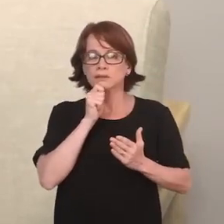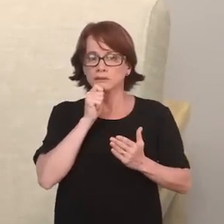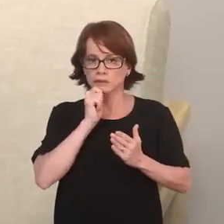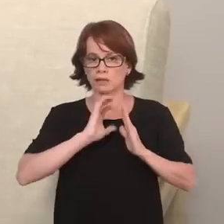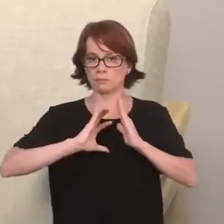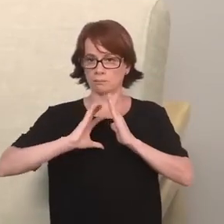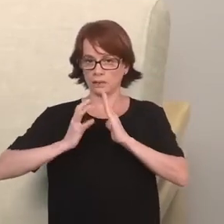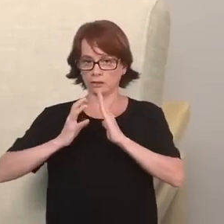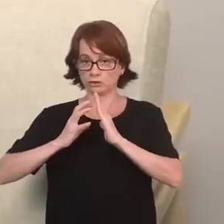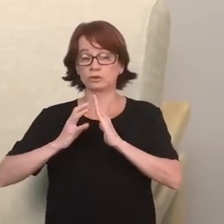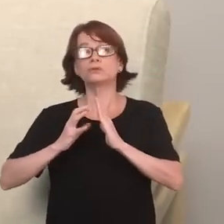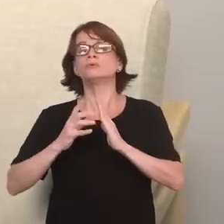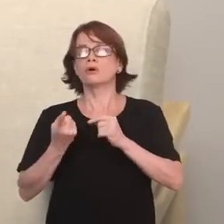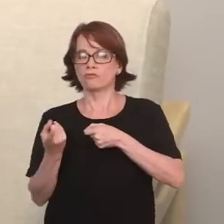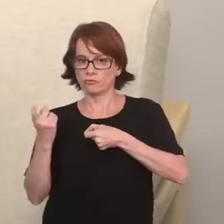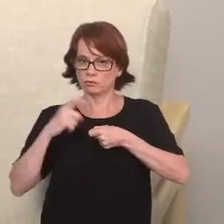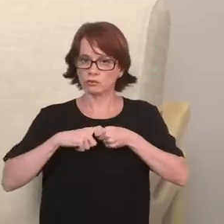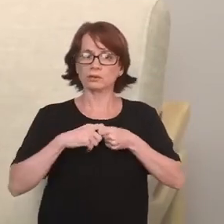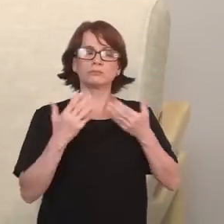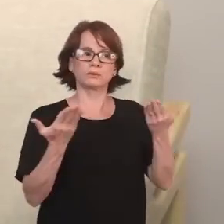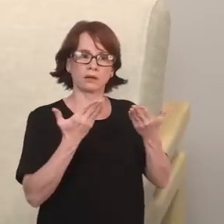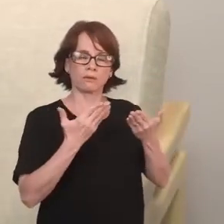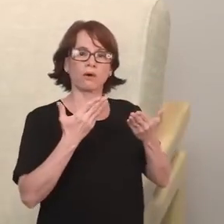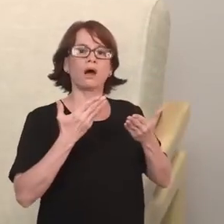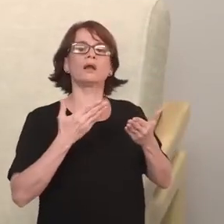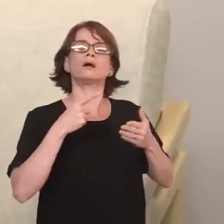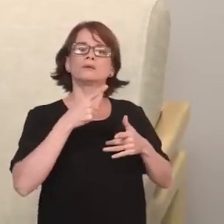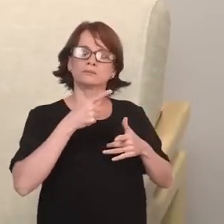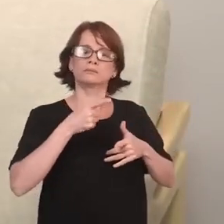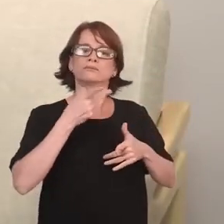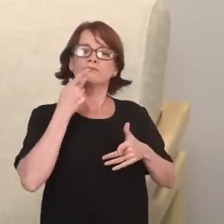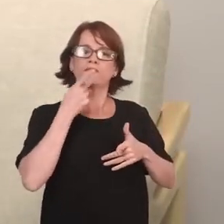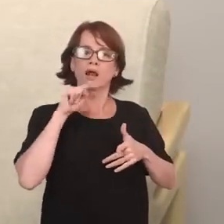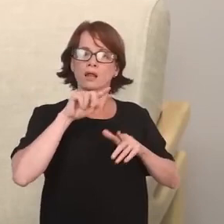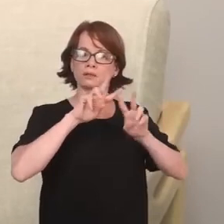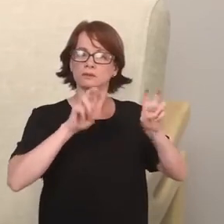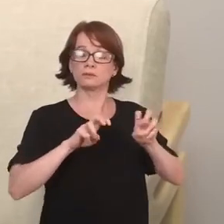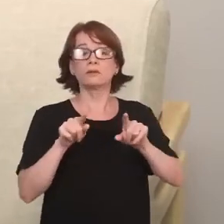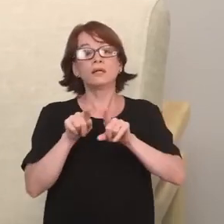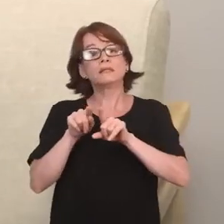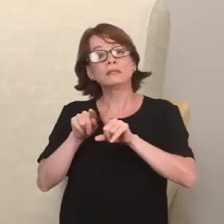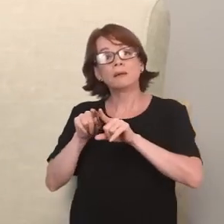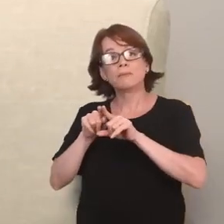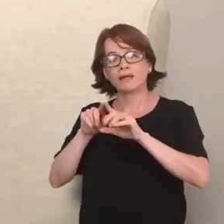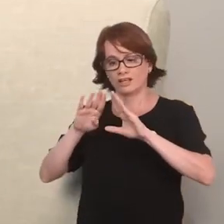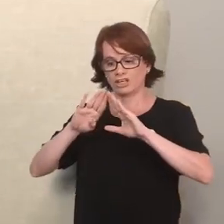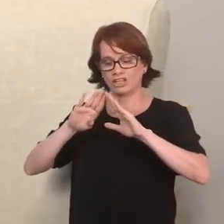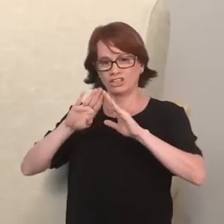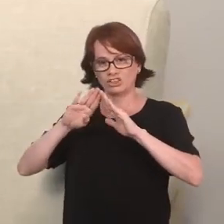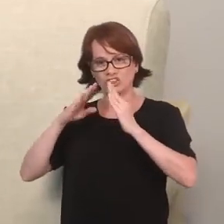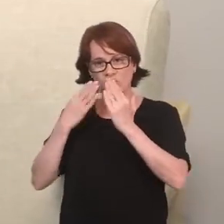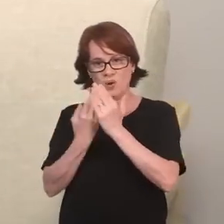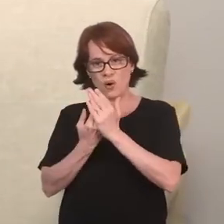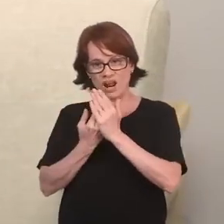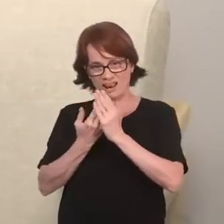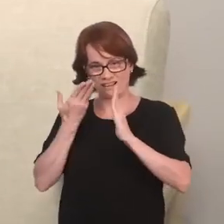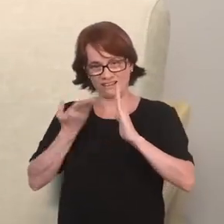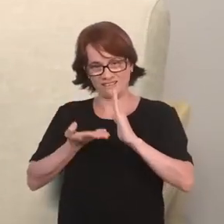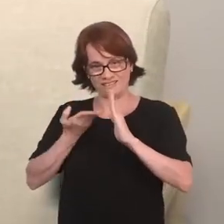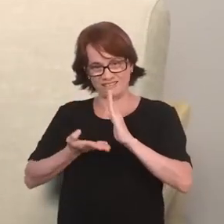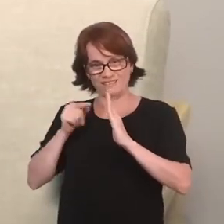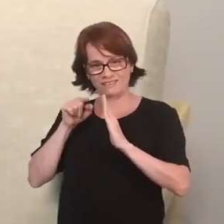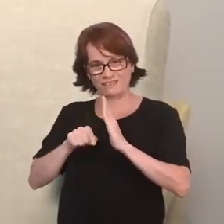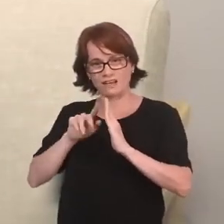voltar a mexer agora, a trabalhar. O homeschooling, o ensino domiciliar, é uma coisa que os globalistas estão